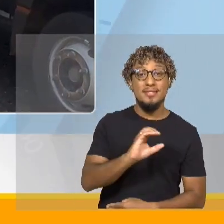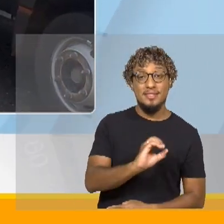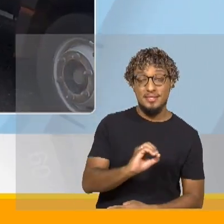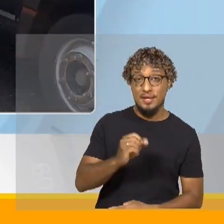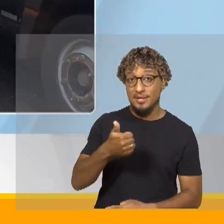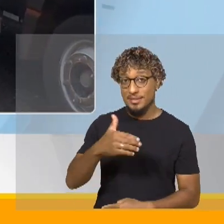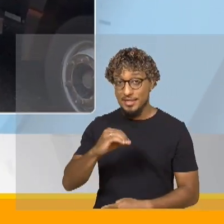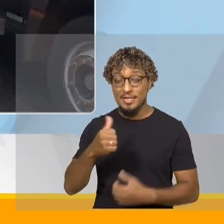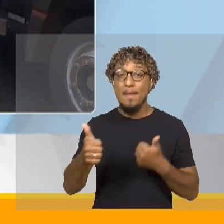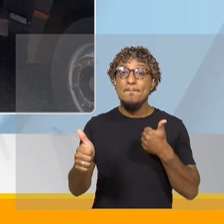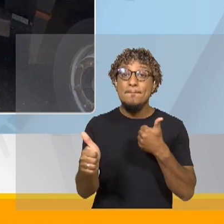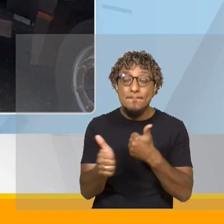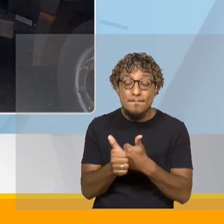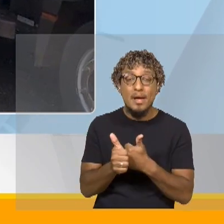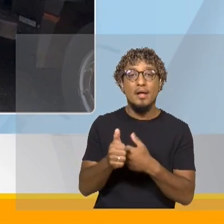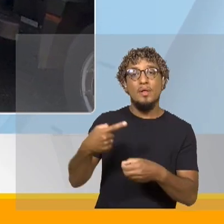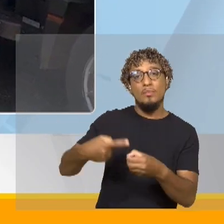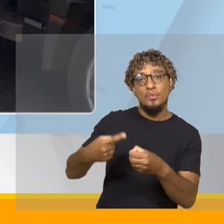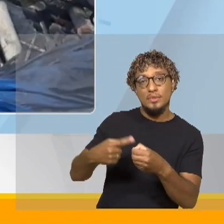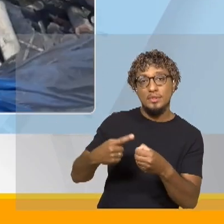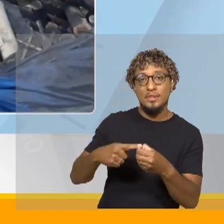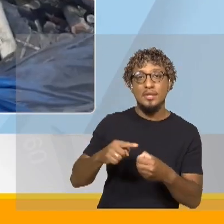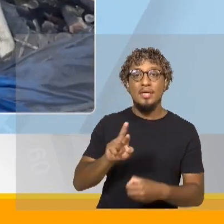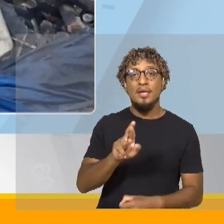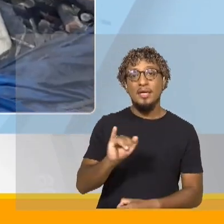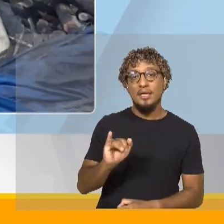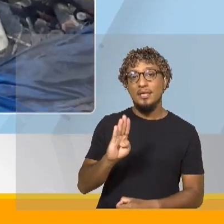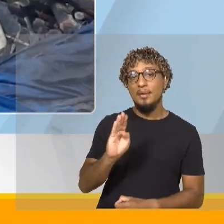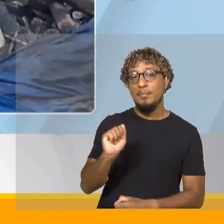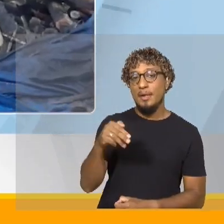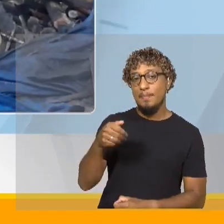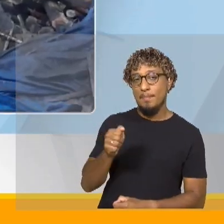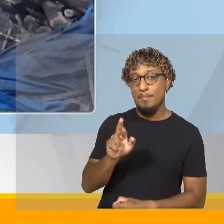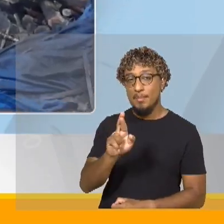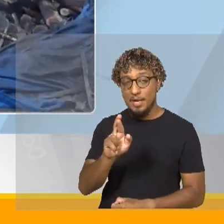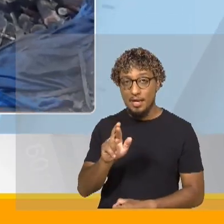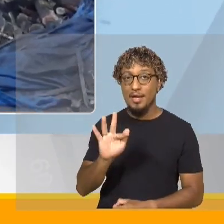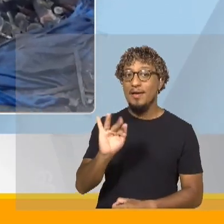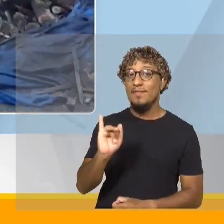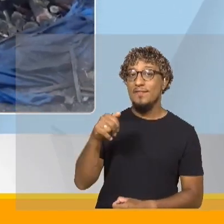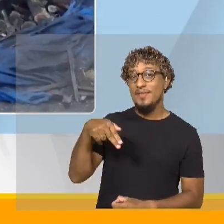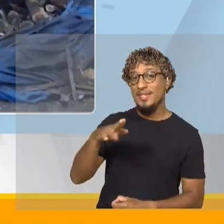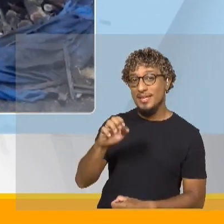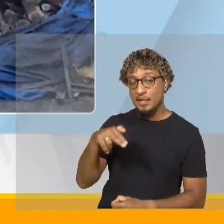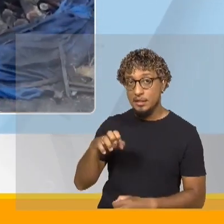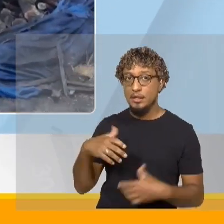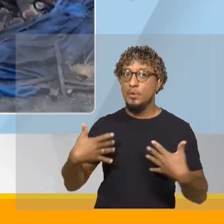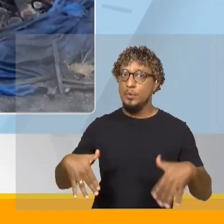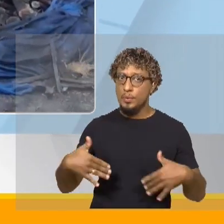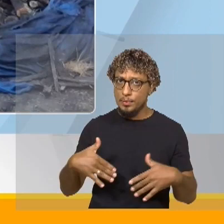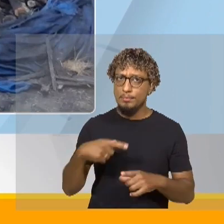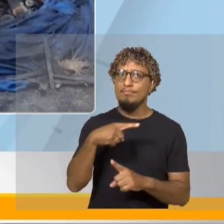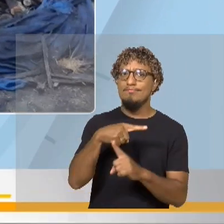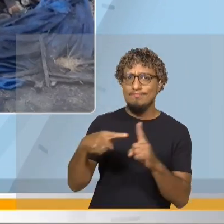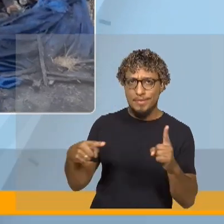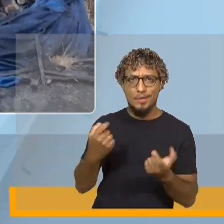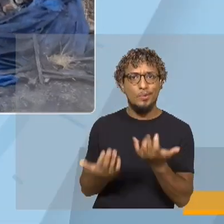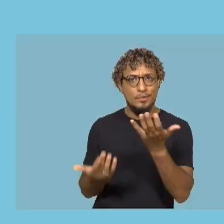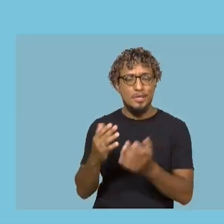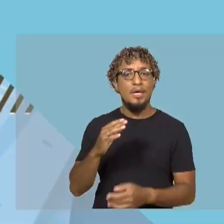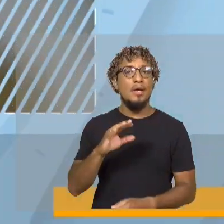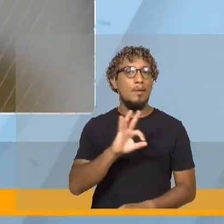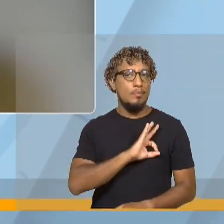ao município de Ribamar Fiquene, no sul do estado. Parte do veículo ficou destruída. Uma equipe da PRF esteve no